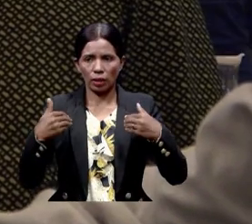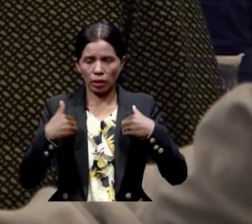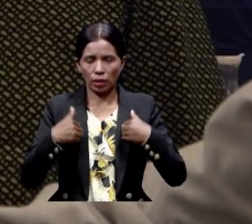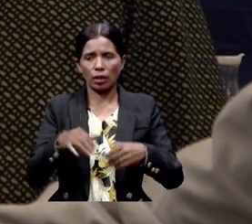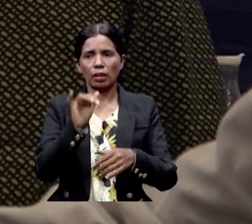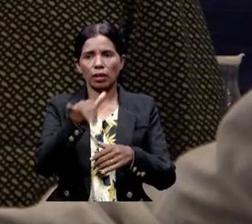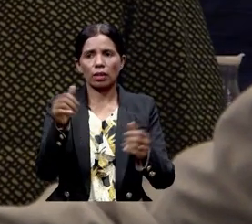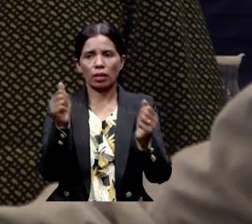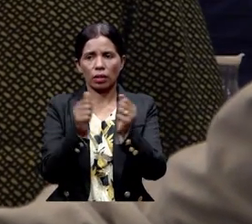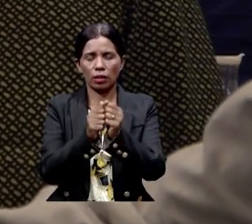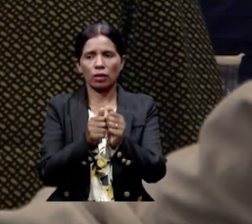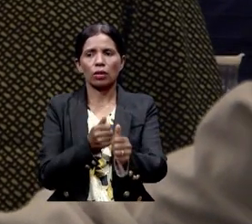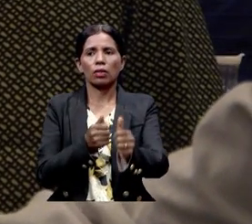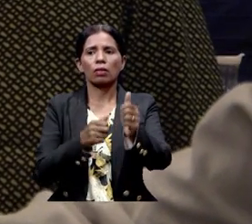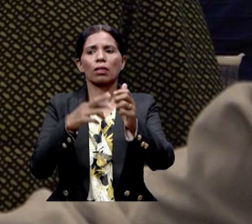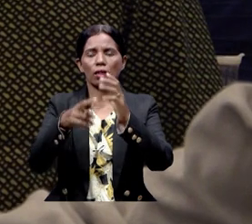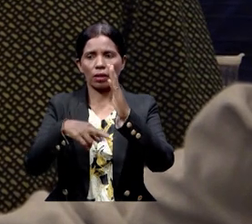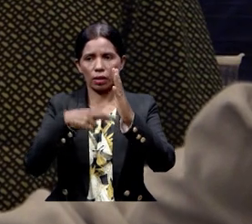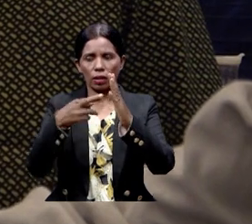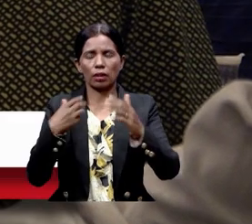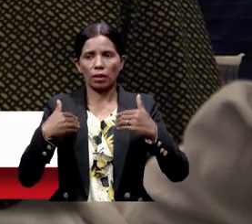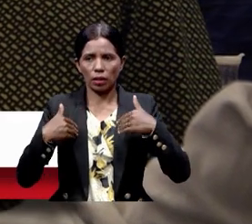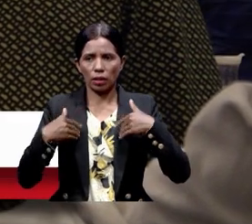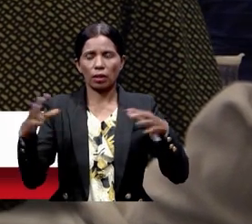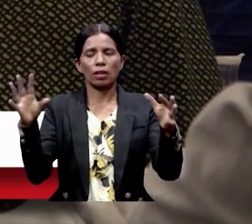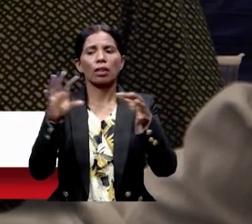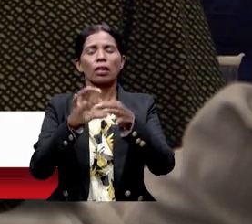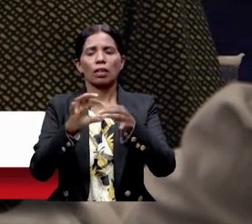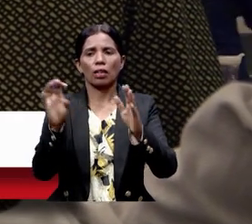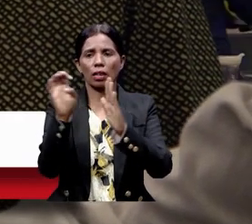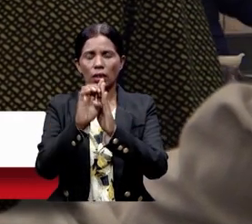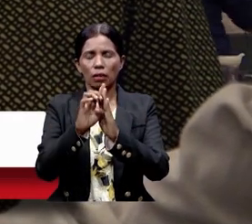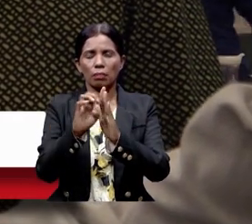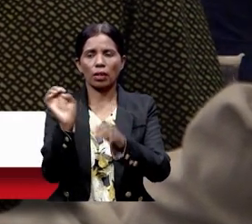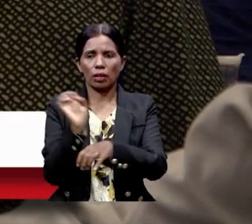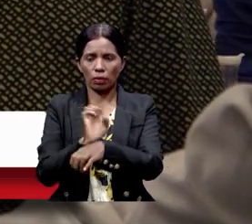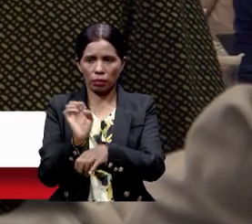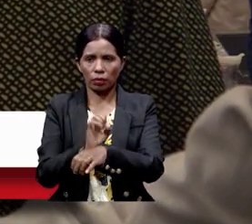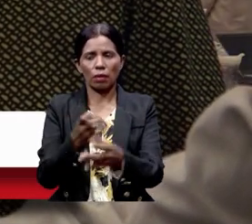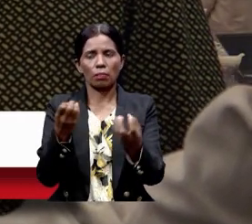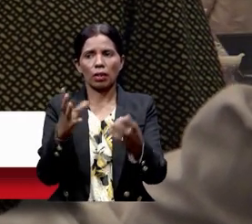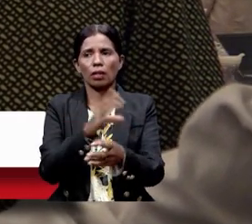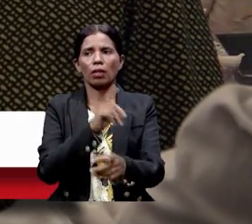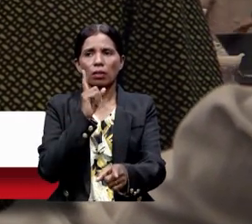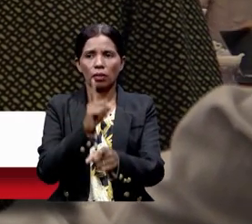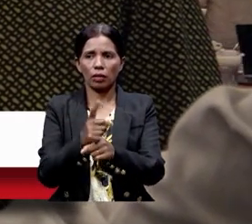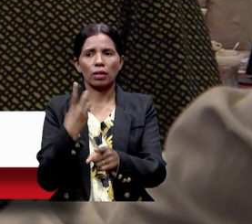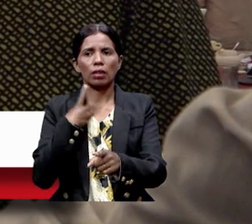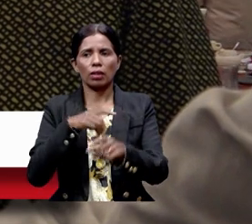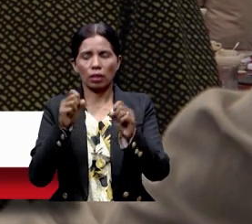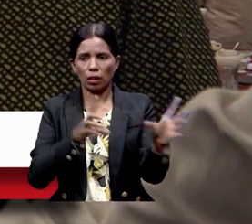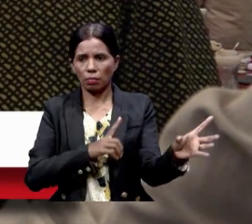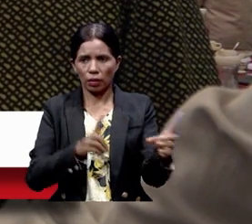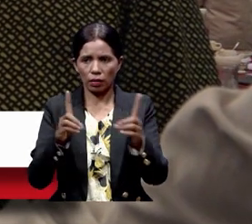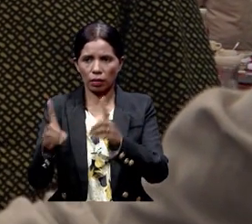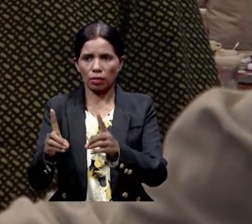fazer a barot map né iha acordo na bem a lilu liha economia né barak tebes por exemplo iran bem aí tem implementa né